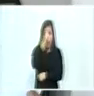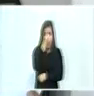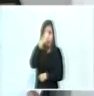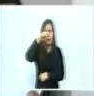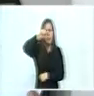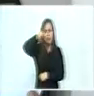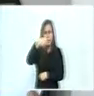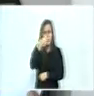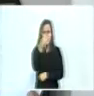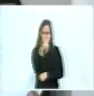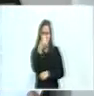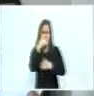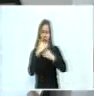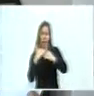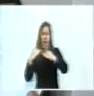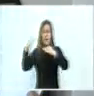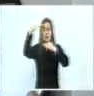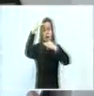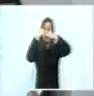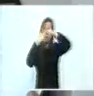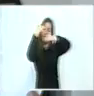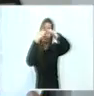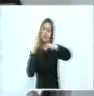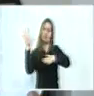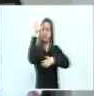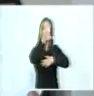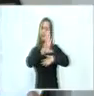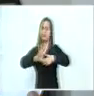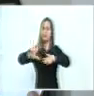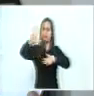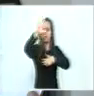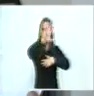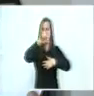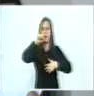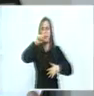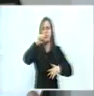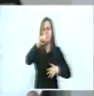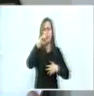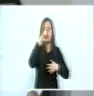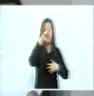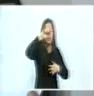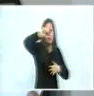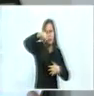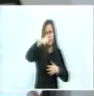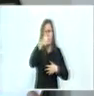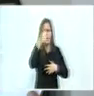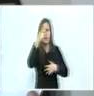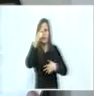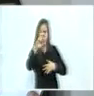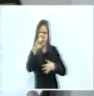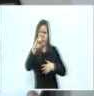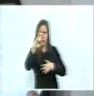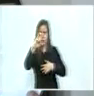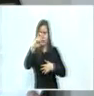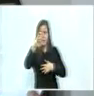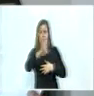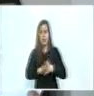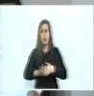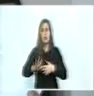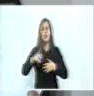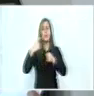8,6, acima da média nacional, que atingiu a pontuação de 5,15 e dos